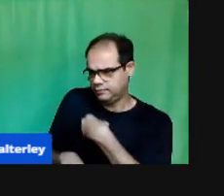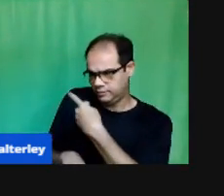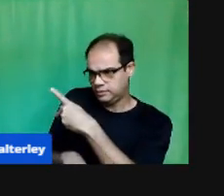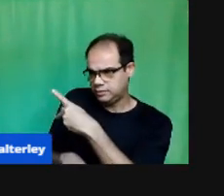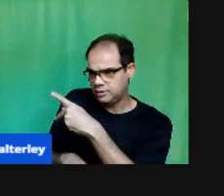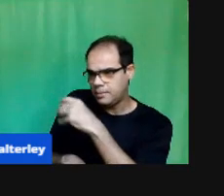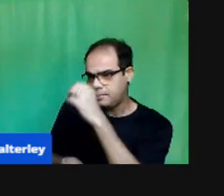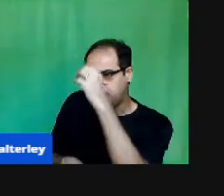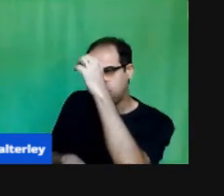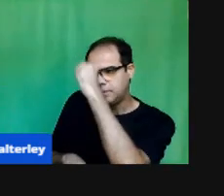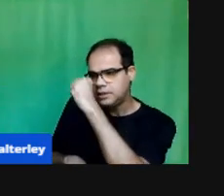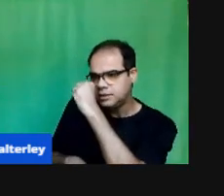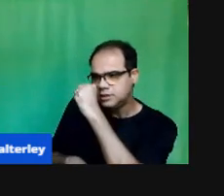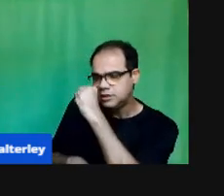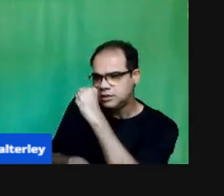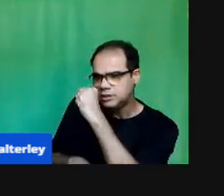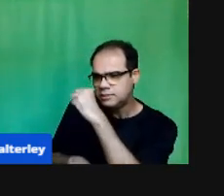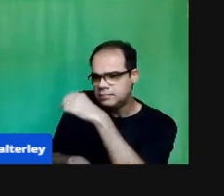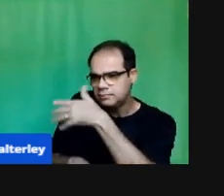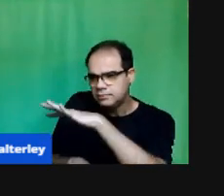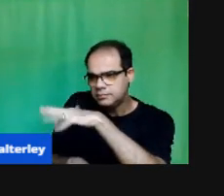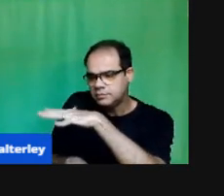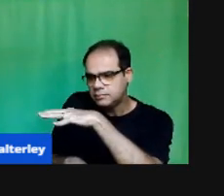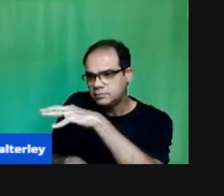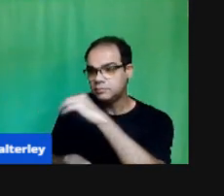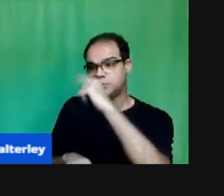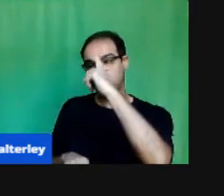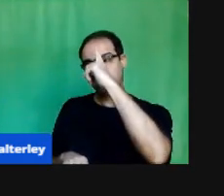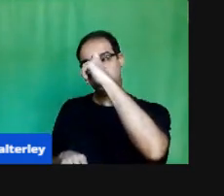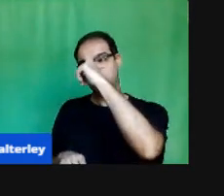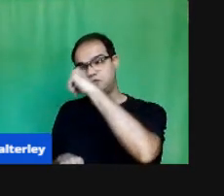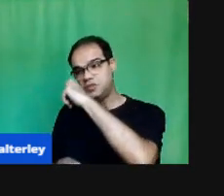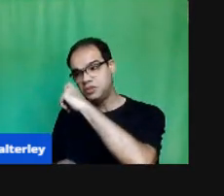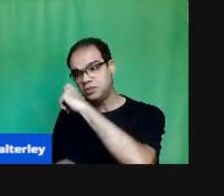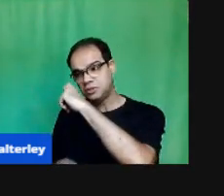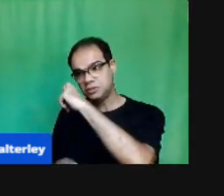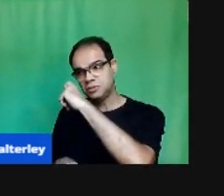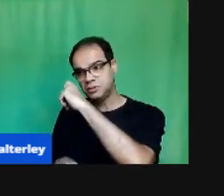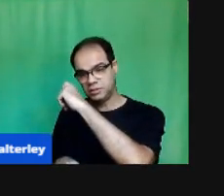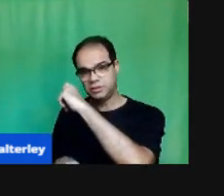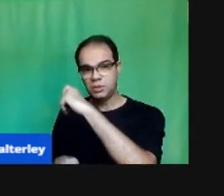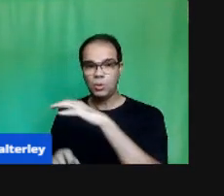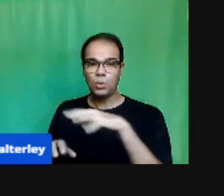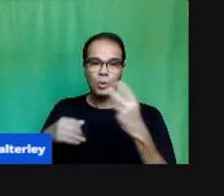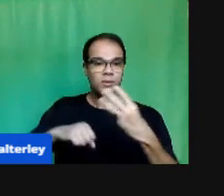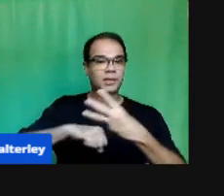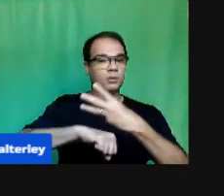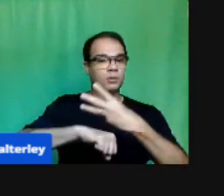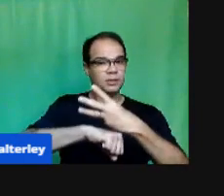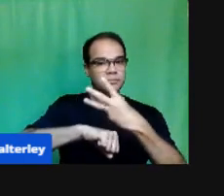presente, mesmo que por WhatsApp ou por outro meio, né?